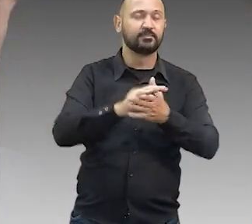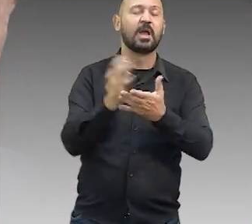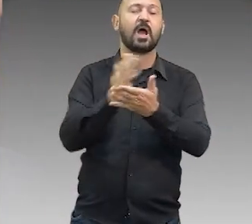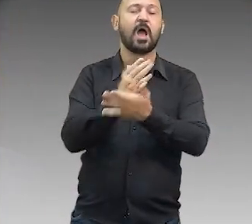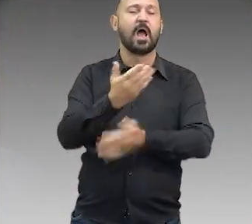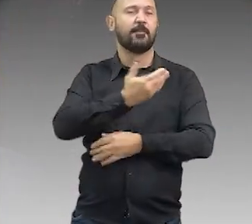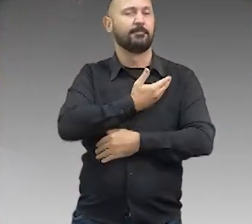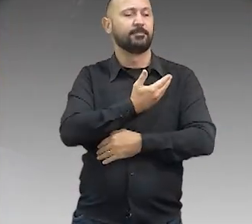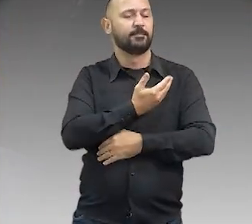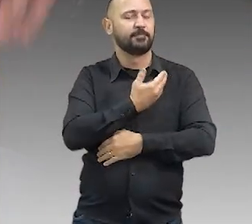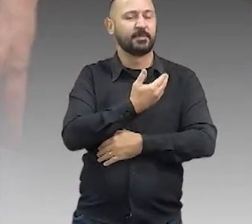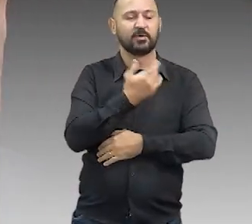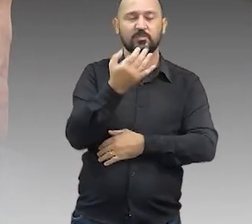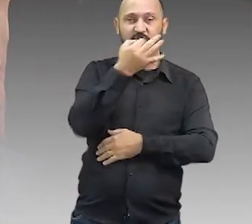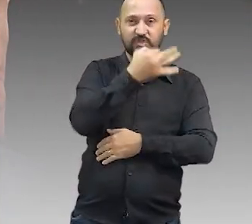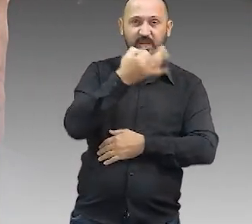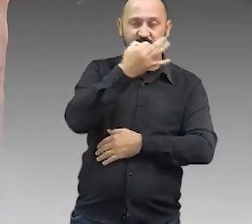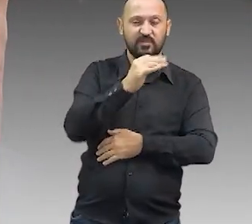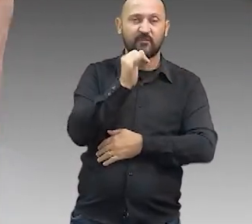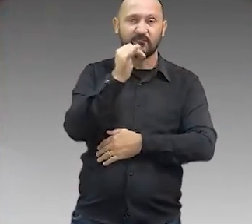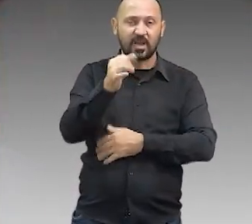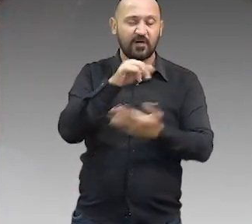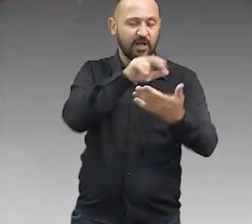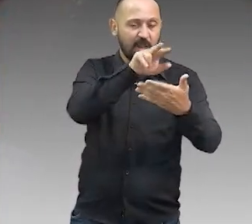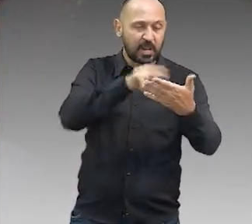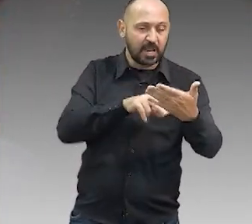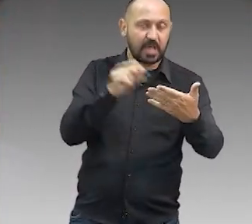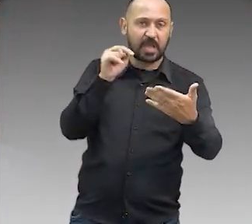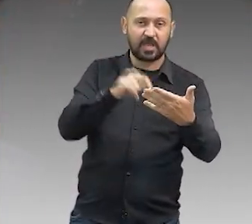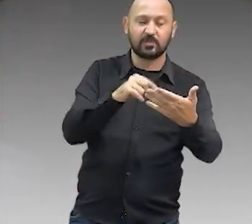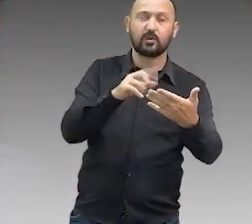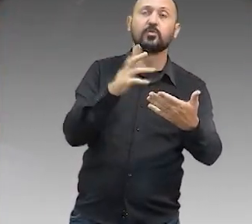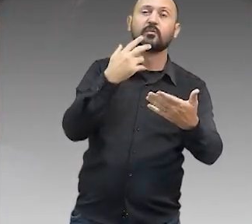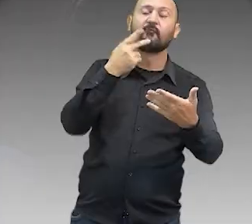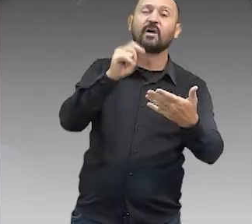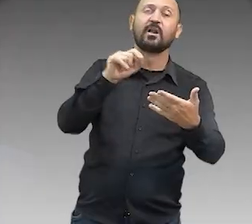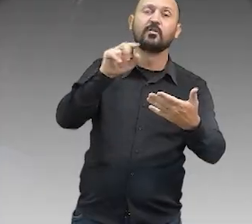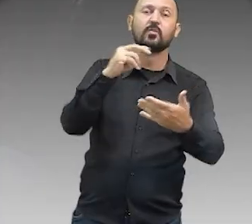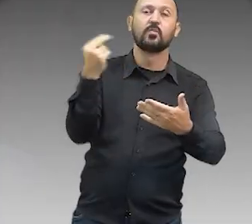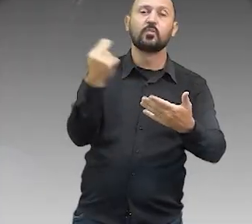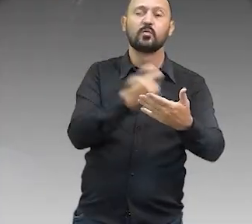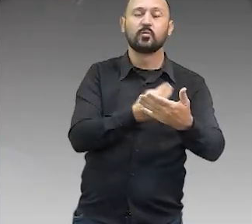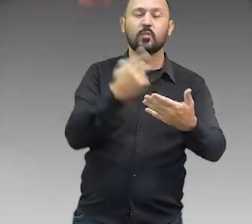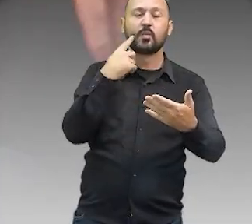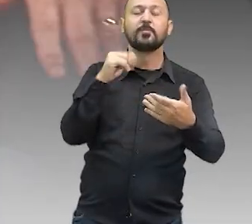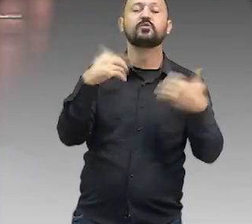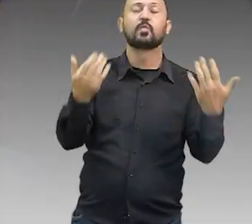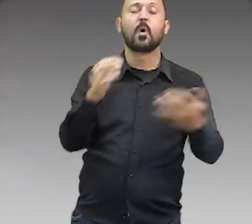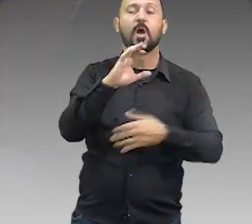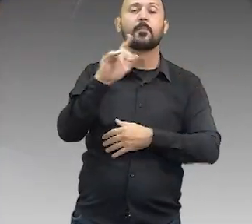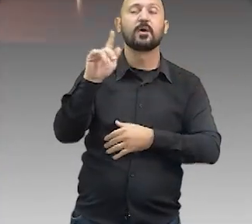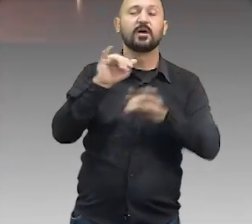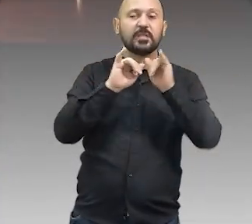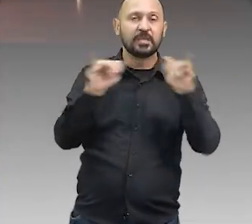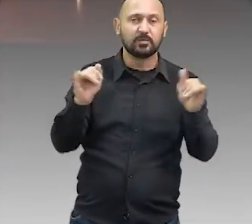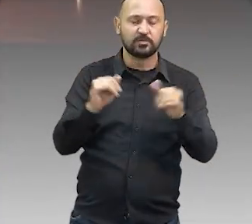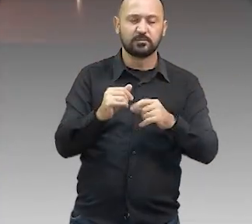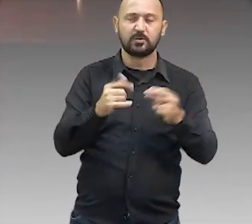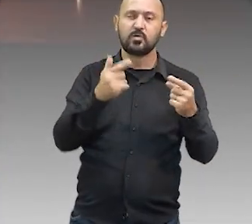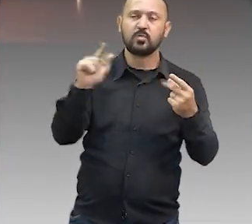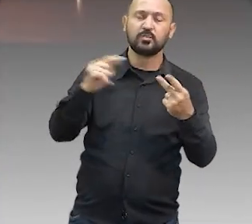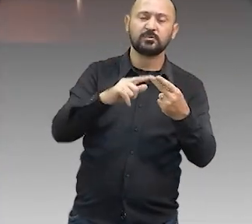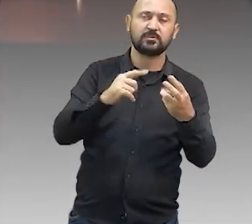notícias do Campo Grande News, falavam do nome do veículo, e outros amigos aqui de Campo Grande, provavelmente, faziam